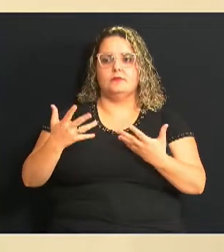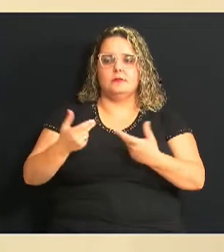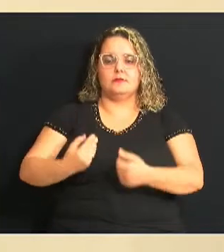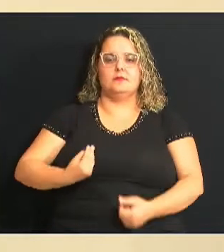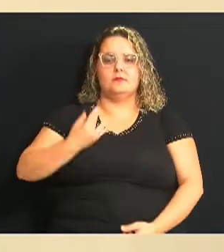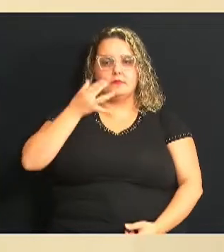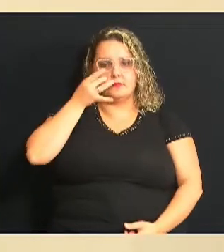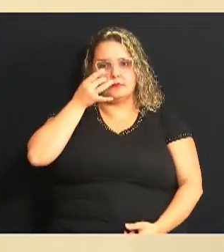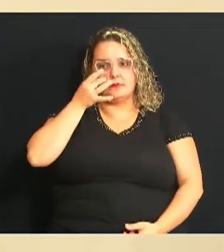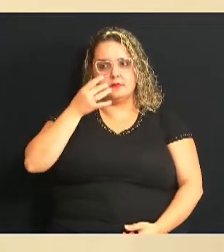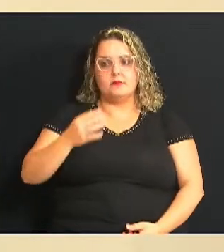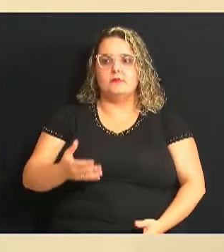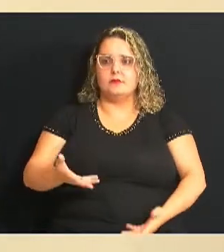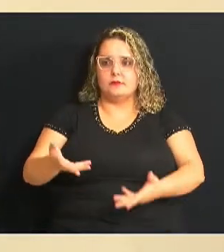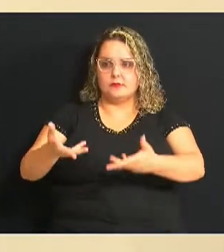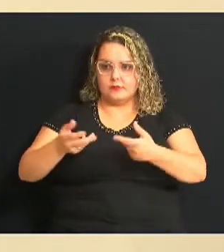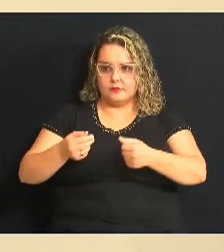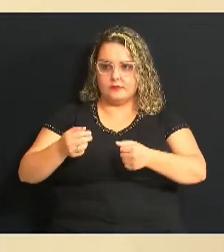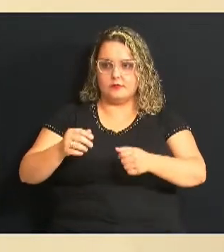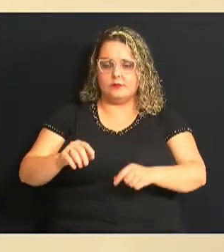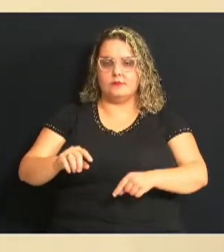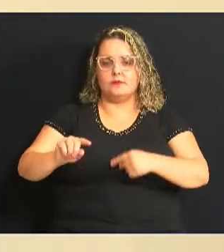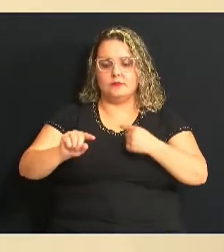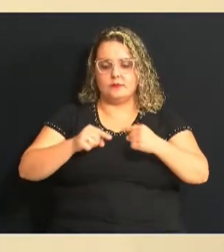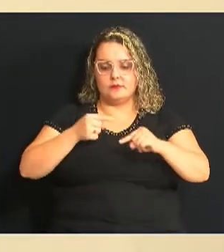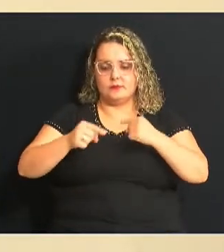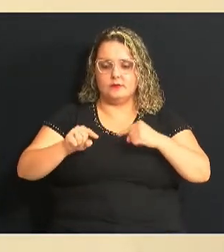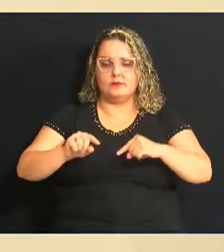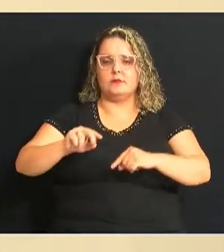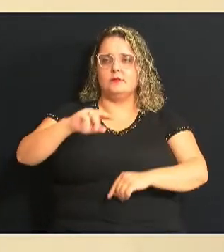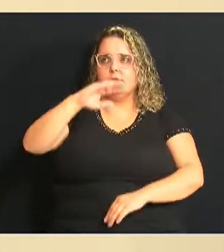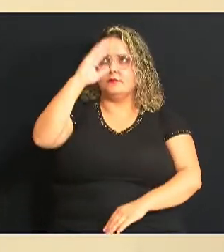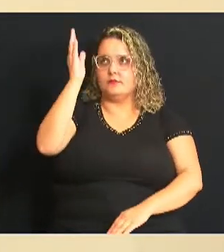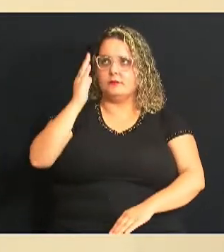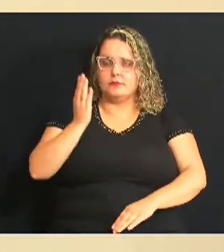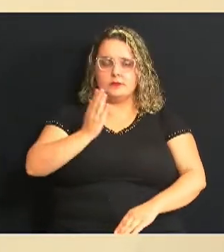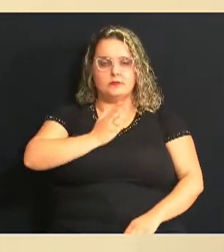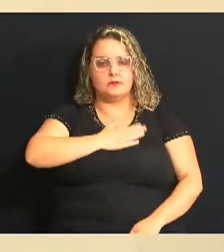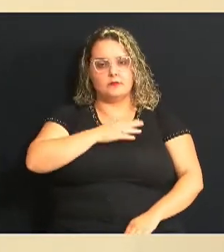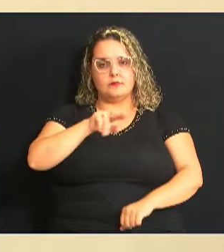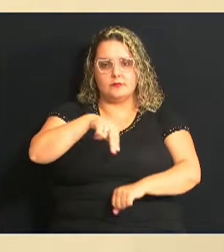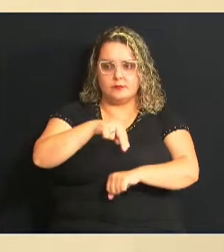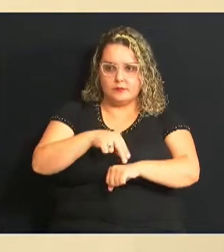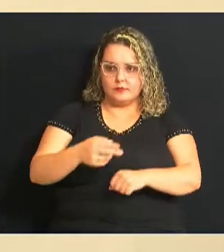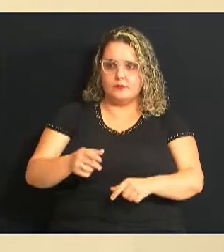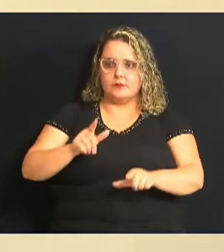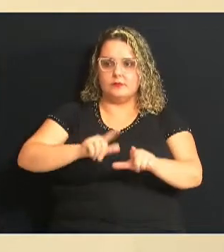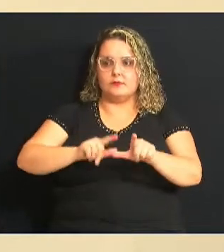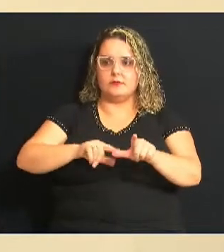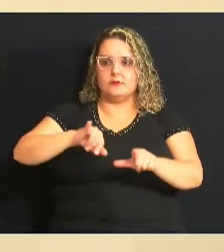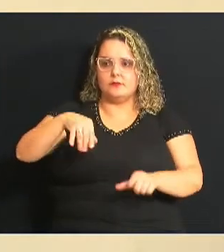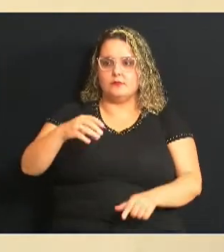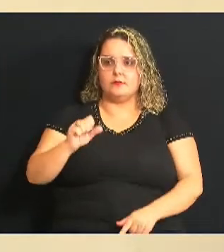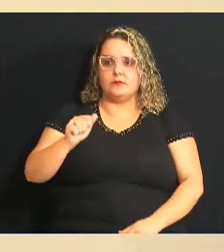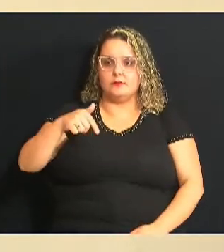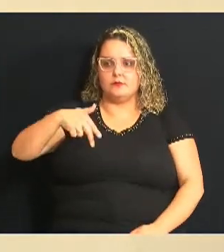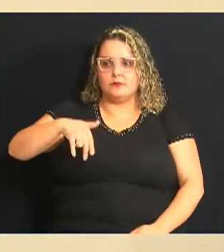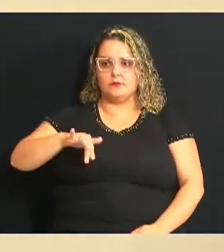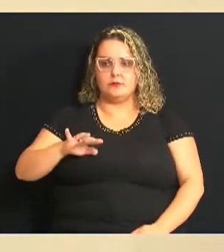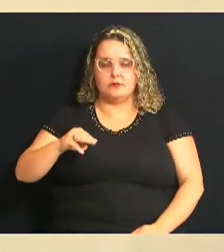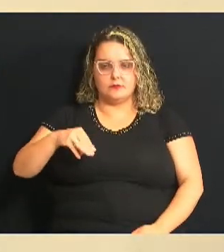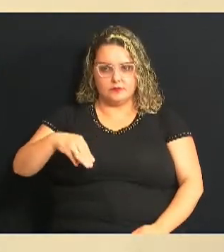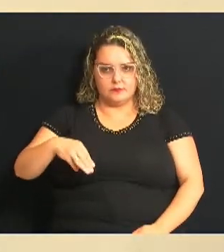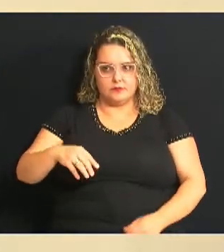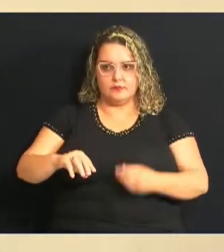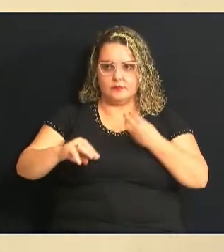Convidamos os presentes para a execução do Hino Nacional Brasileiro. Letra Joaquim Osório Duque Estrada.